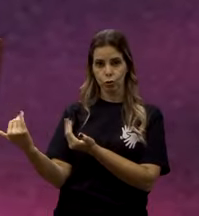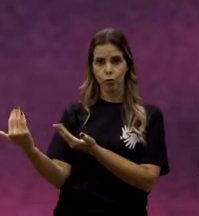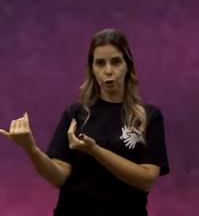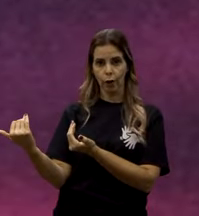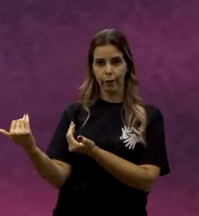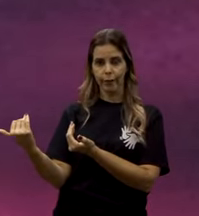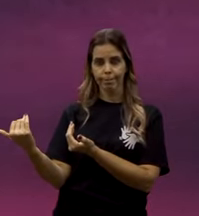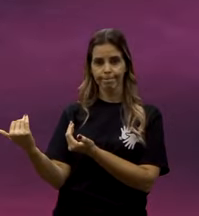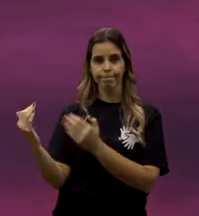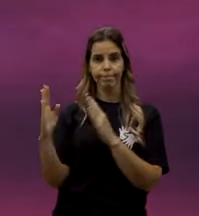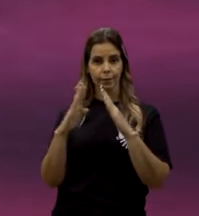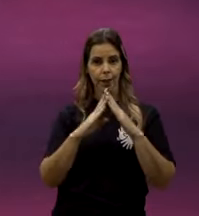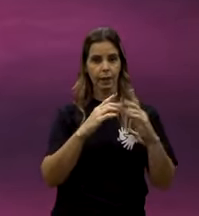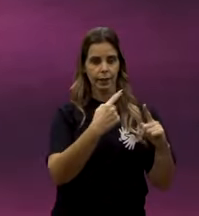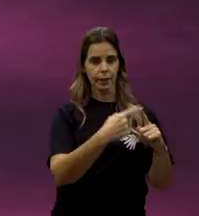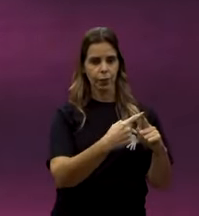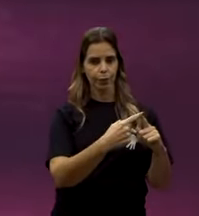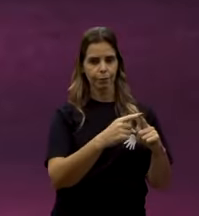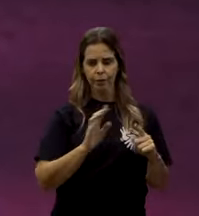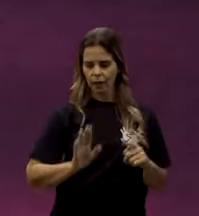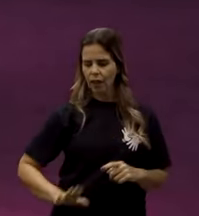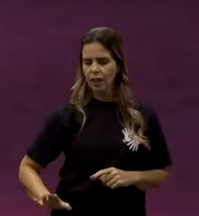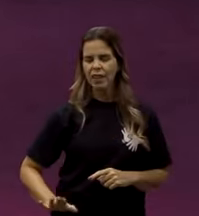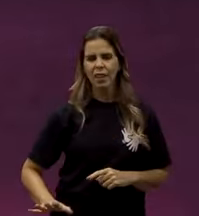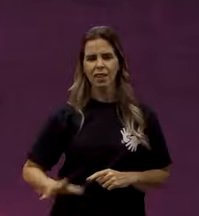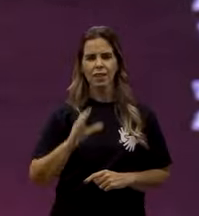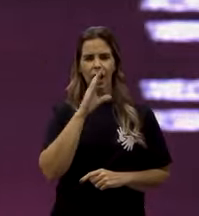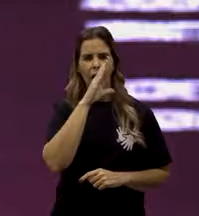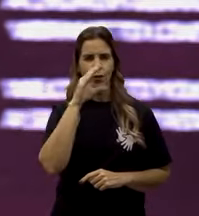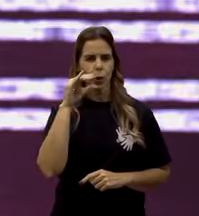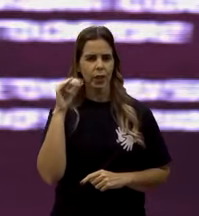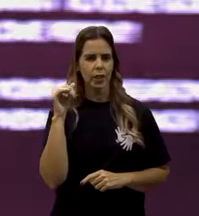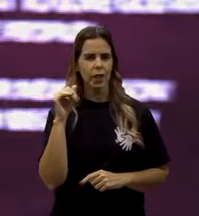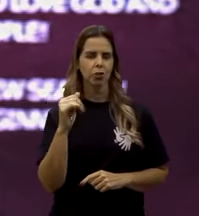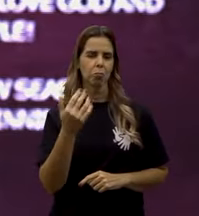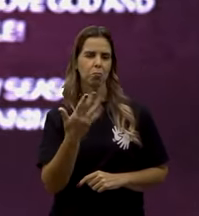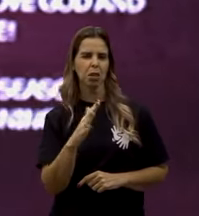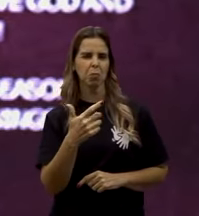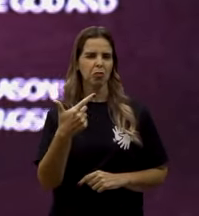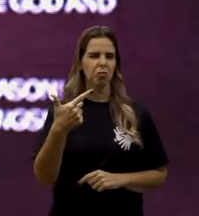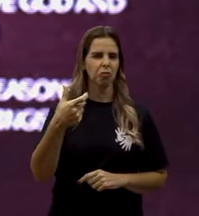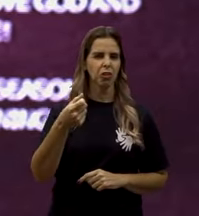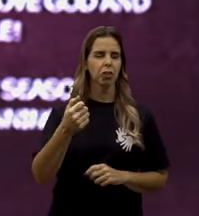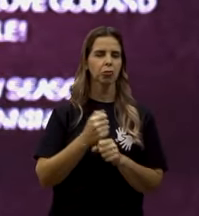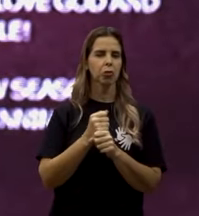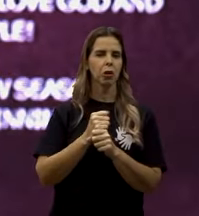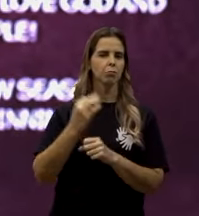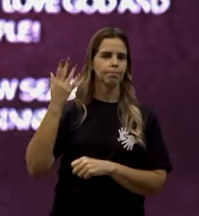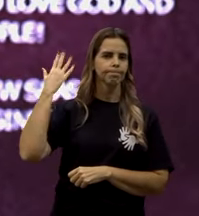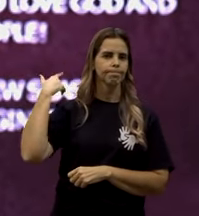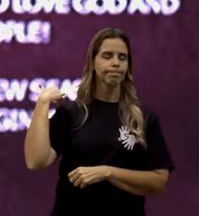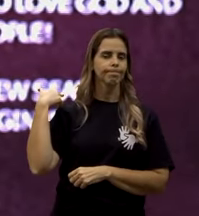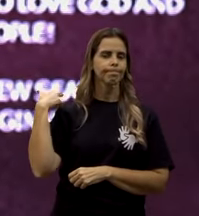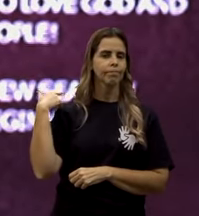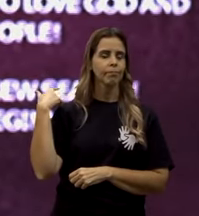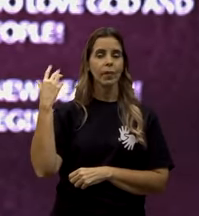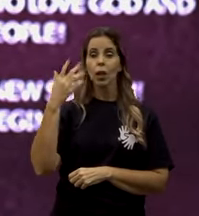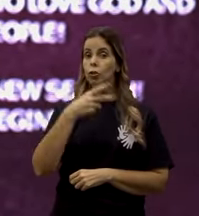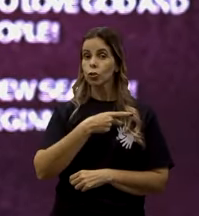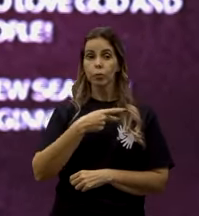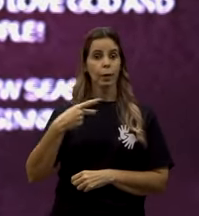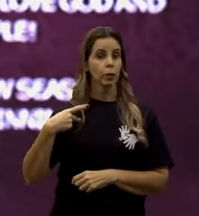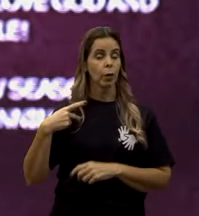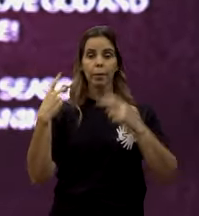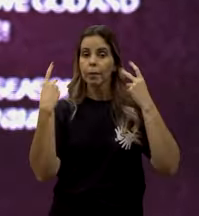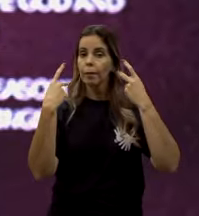irmão quando quando eu era criança um pouquinho para adolescente sei lá 20 anos atrás 25 anos atrás ninguém pregava sobre alma era